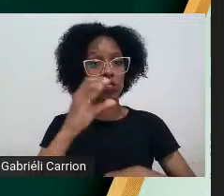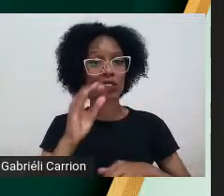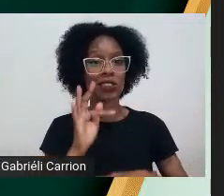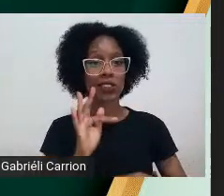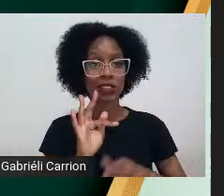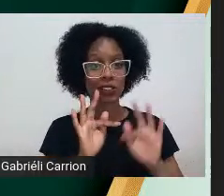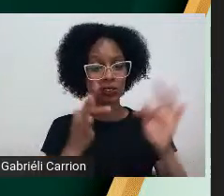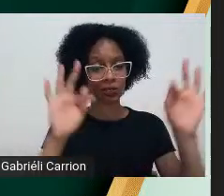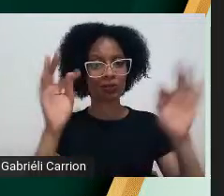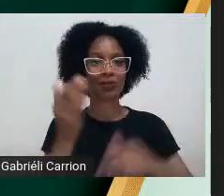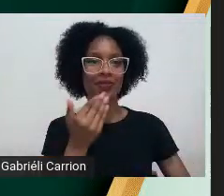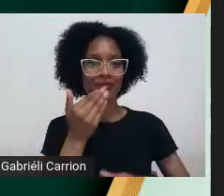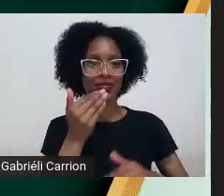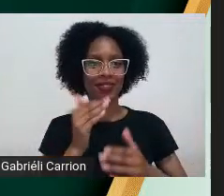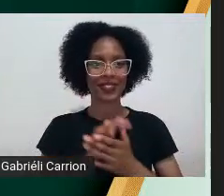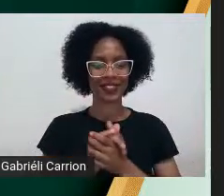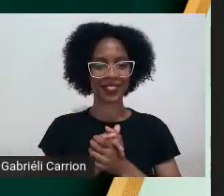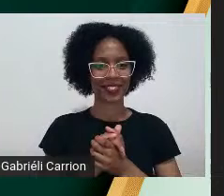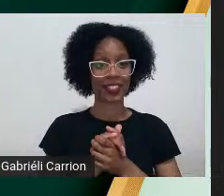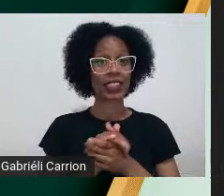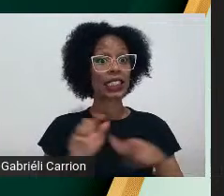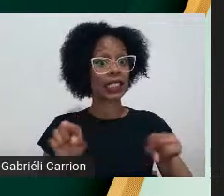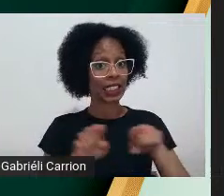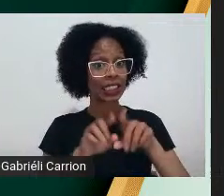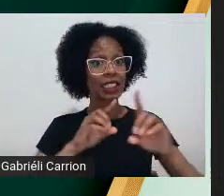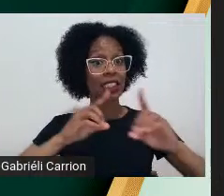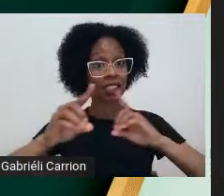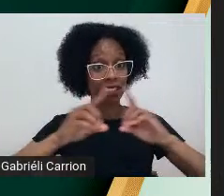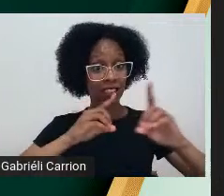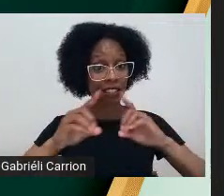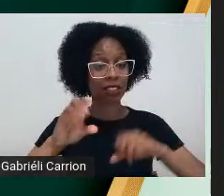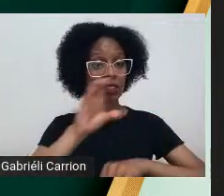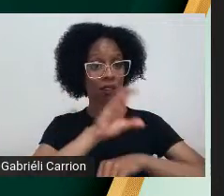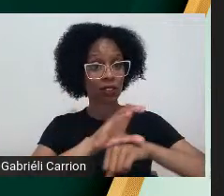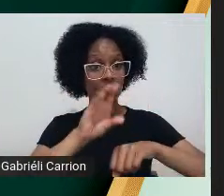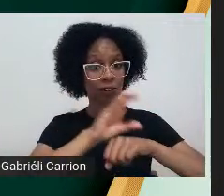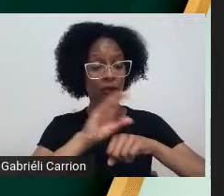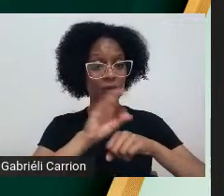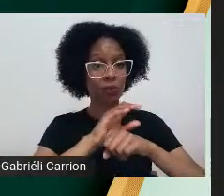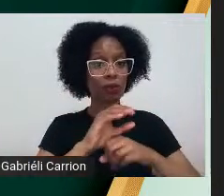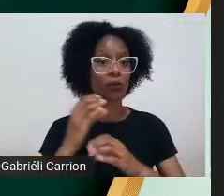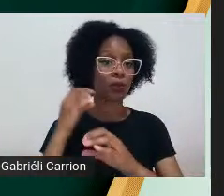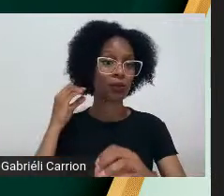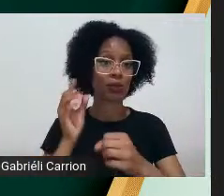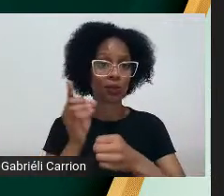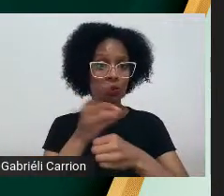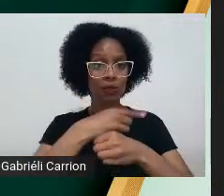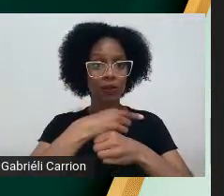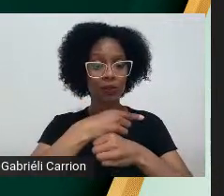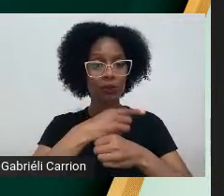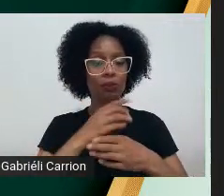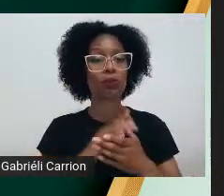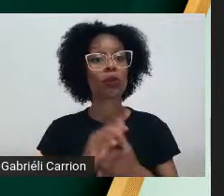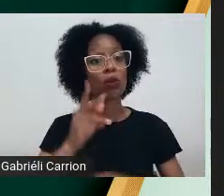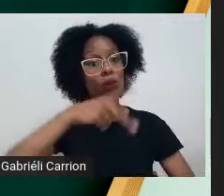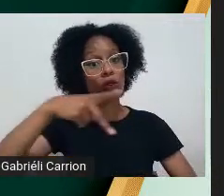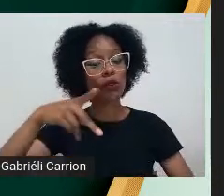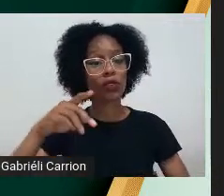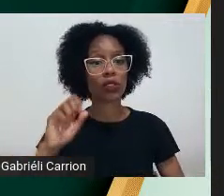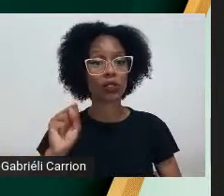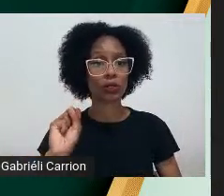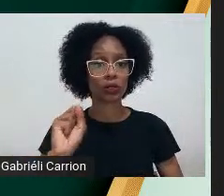Alimentos. Coordenador do curso de Engenharia Cartográfica e de Agrimensura, professor Sidney